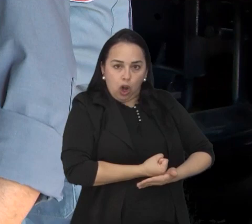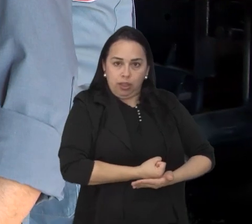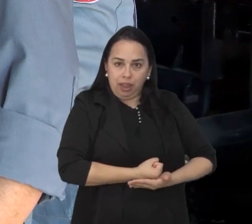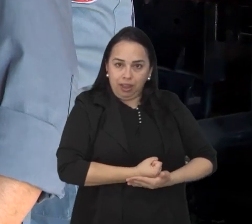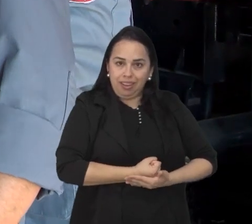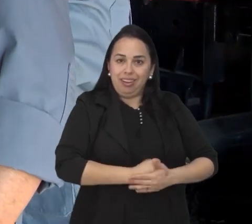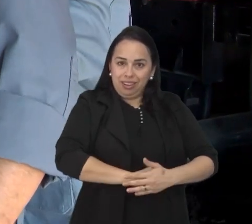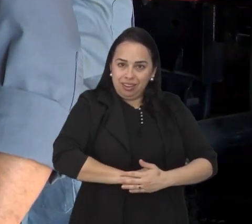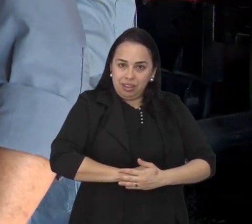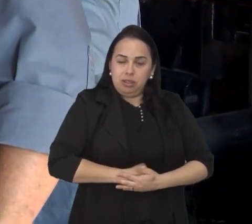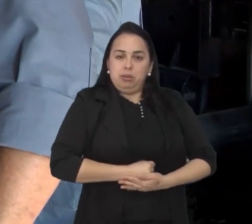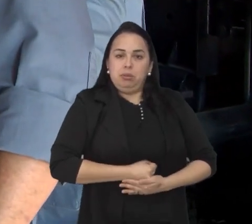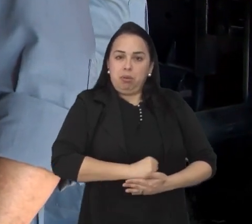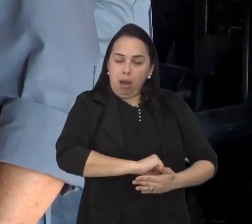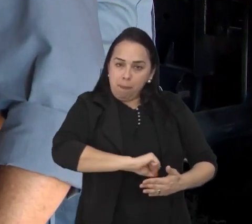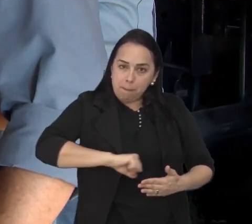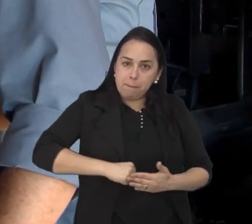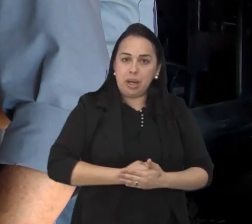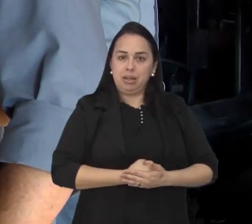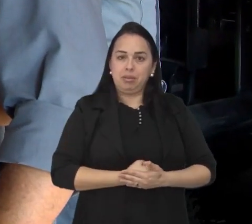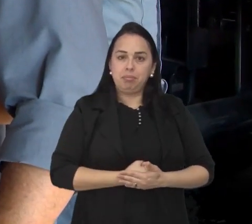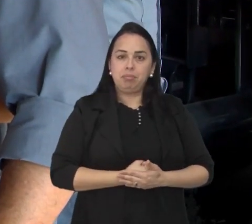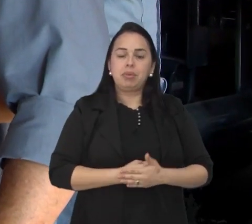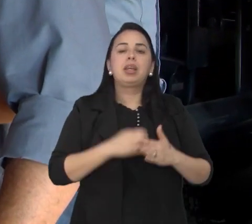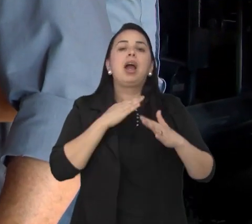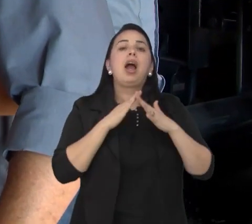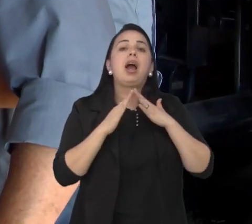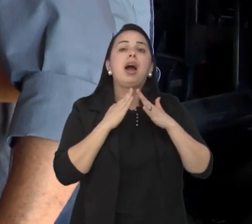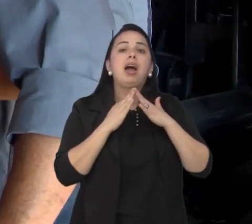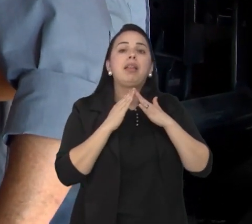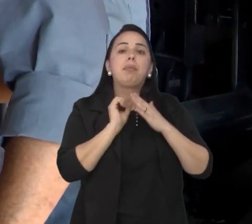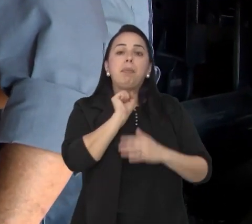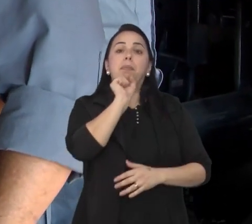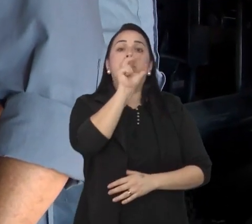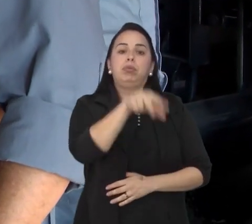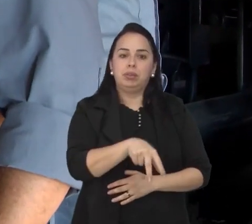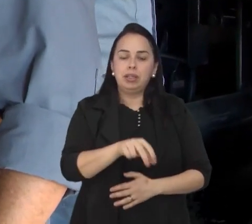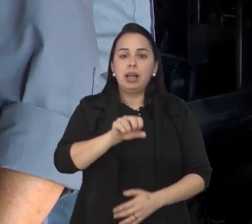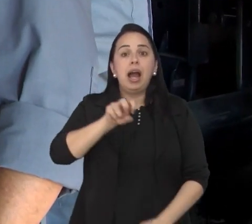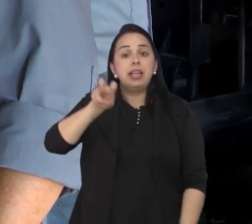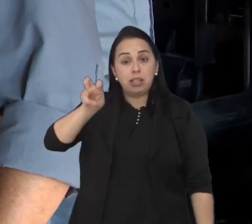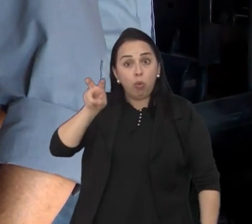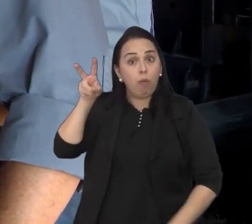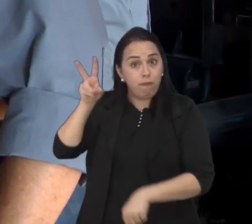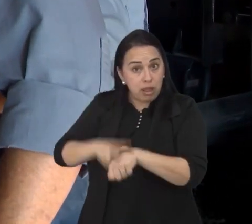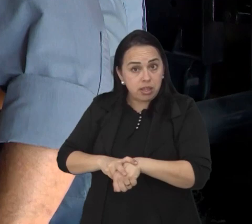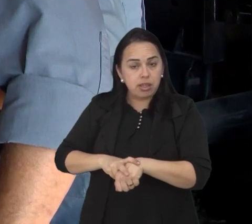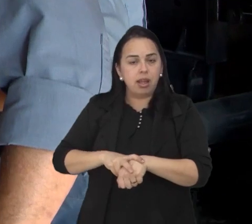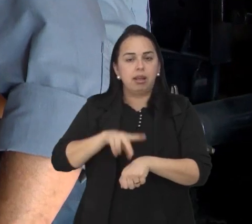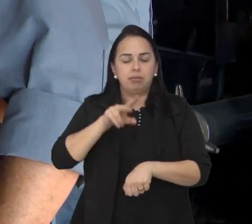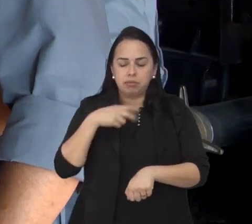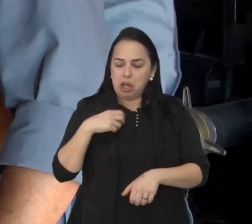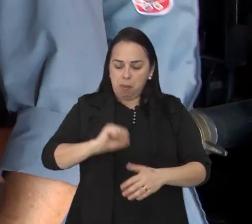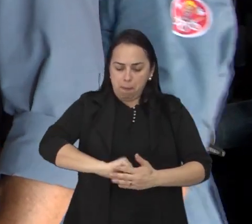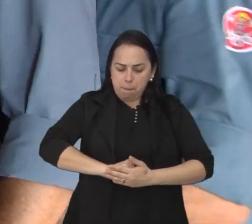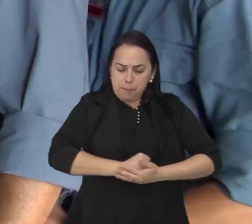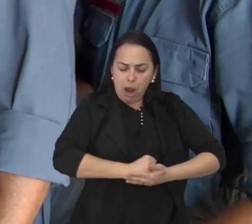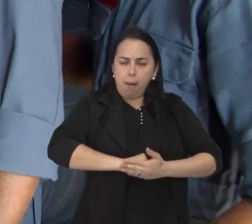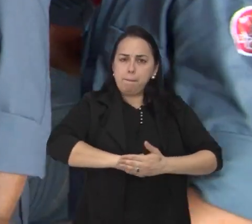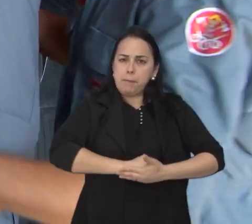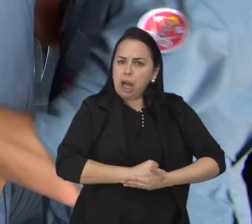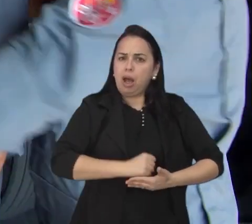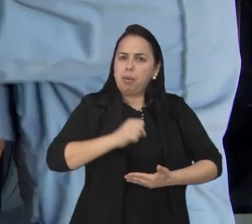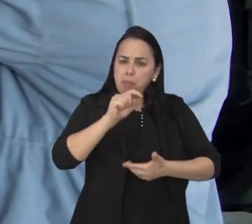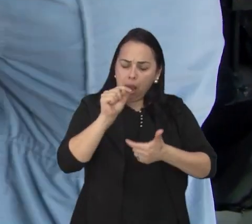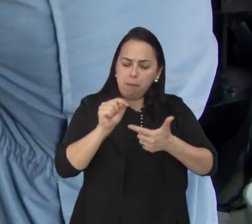vigor, para que haja a expulsão desse objeto que está obstruindo as vias aéreas do Lemes. 5 vezes e vai verificar novamente se houve